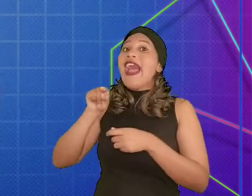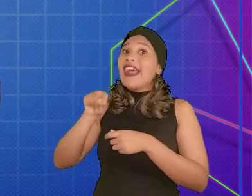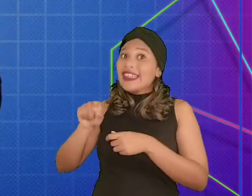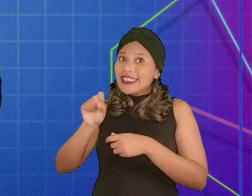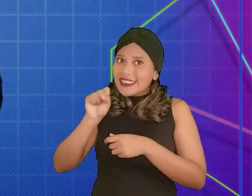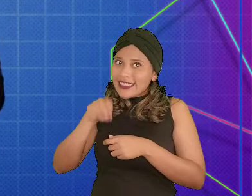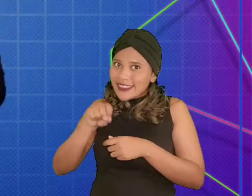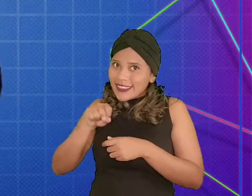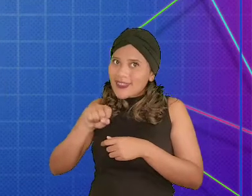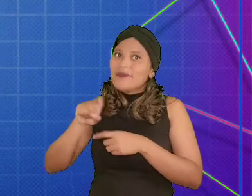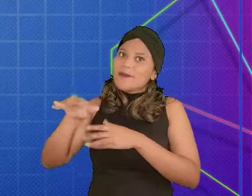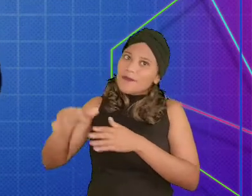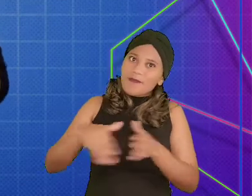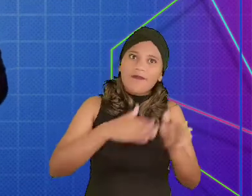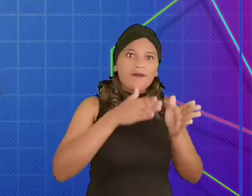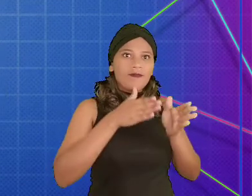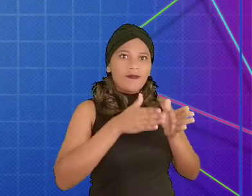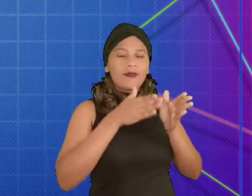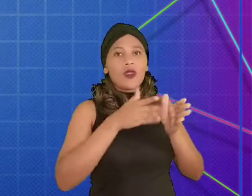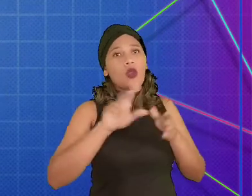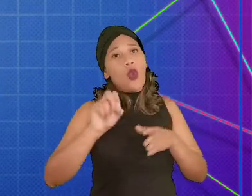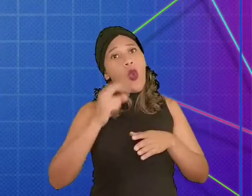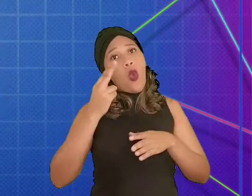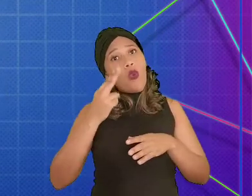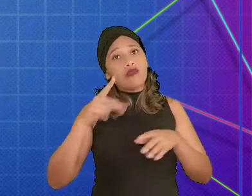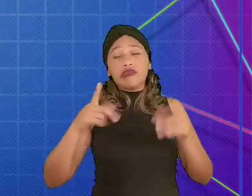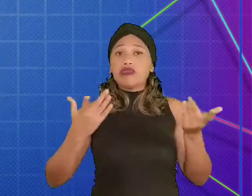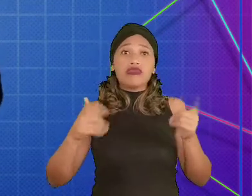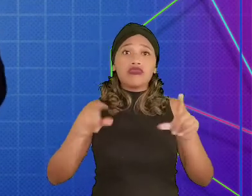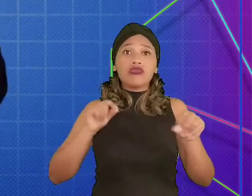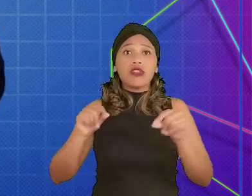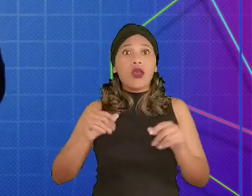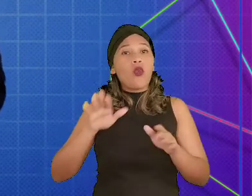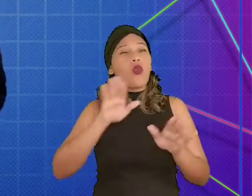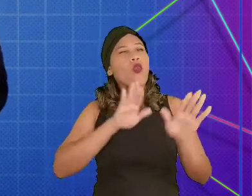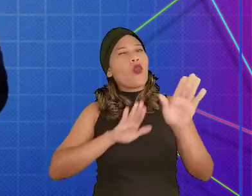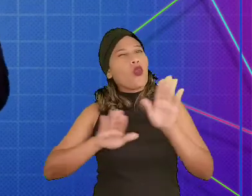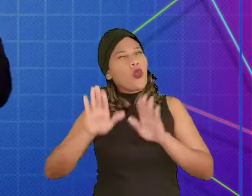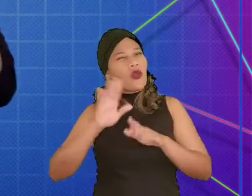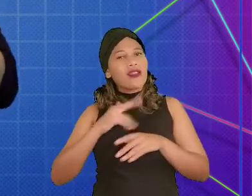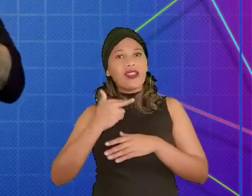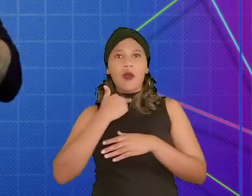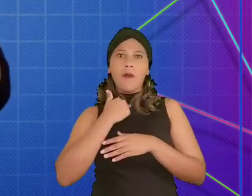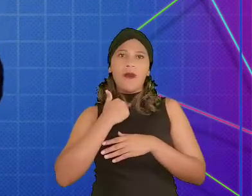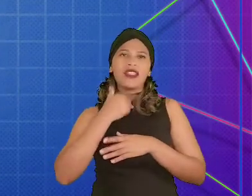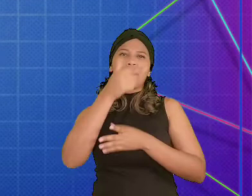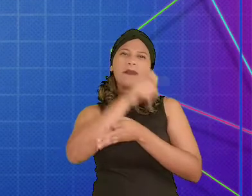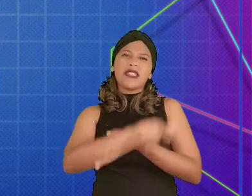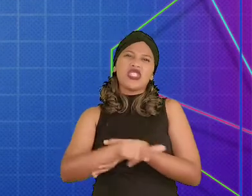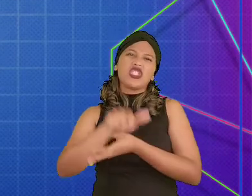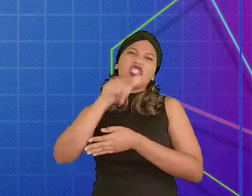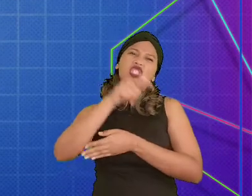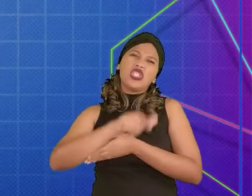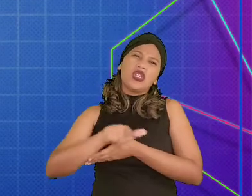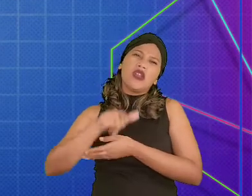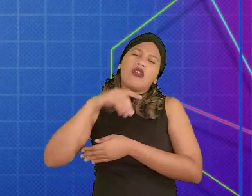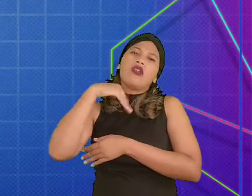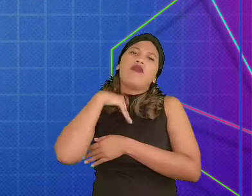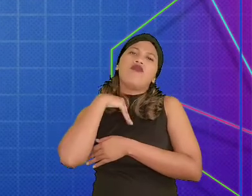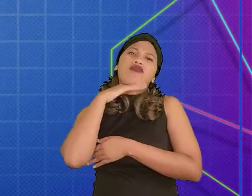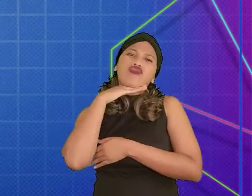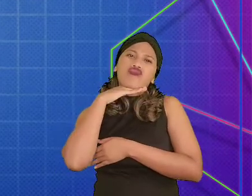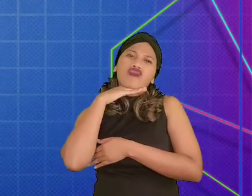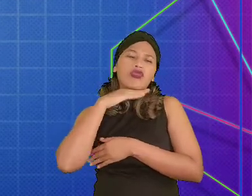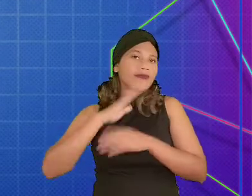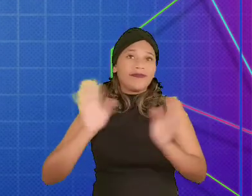aí sim, siga pela outra opção ou porta. Você tem que tomar cuidado para não ser muito repetitivo nisso. Se seu jogo